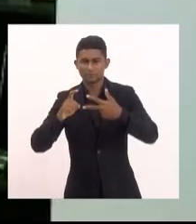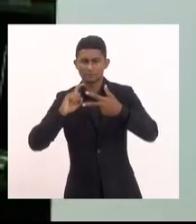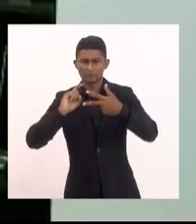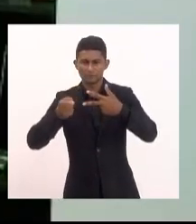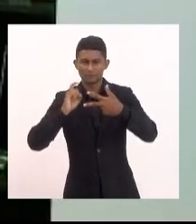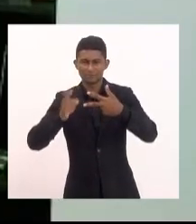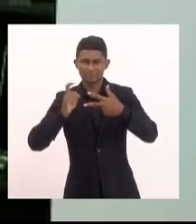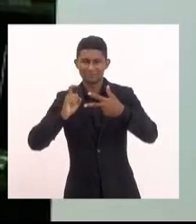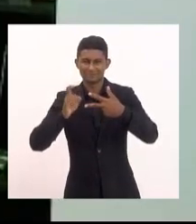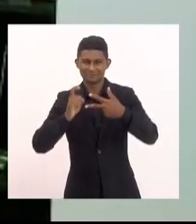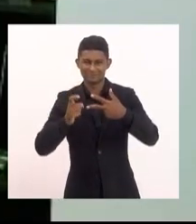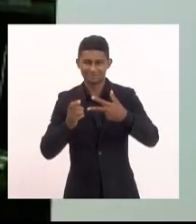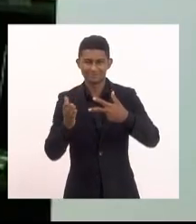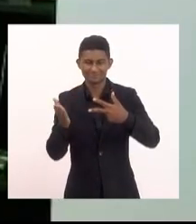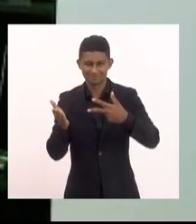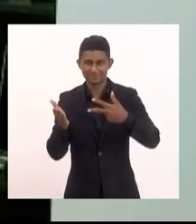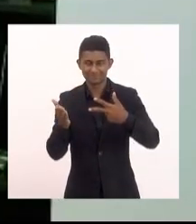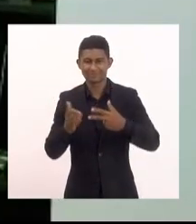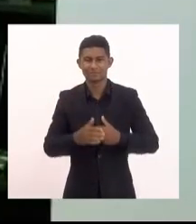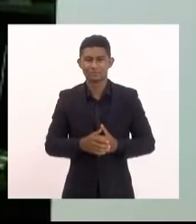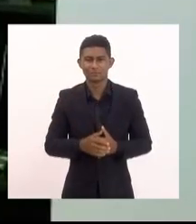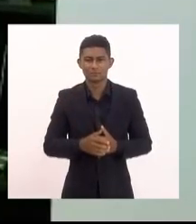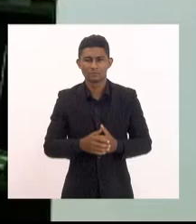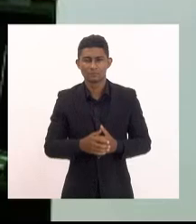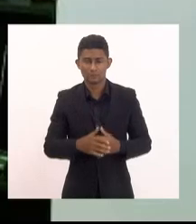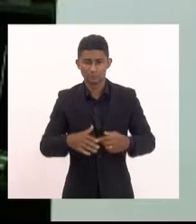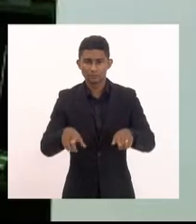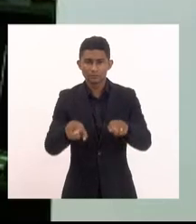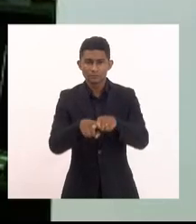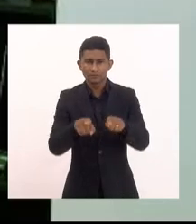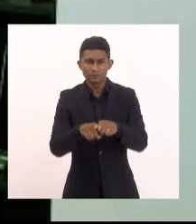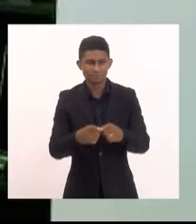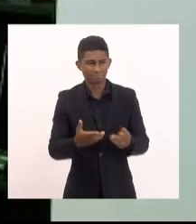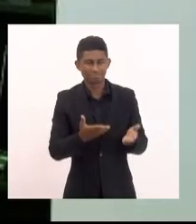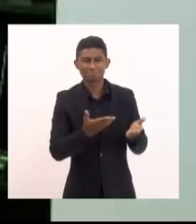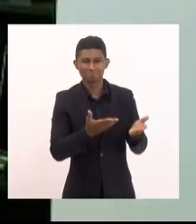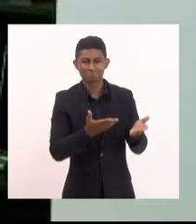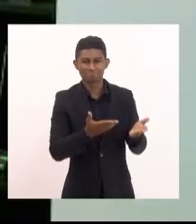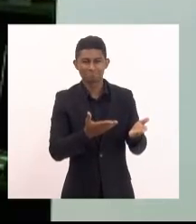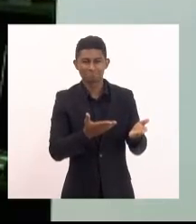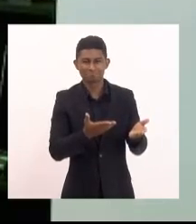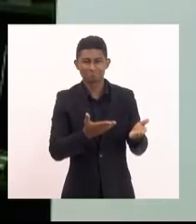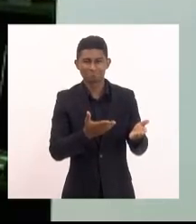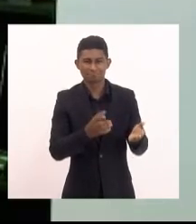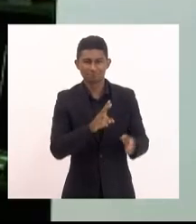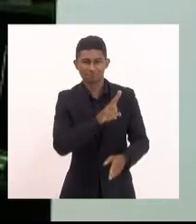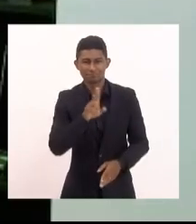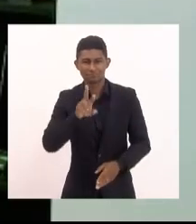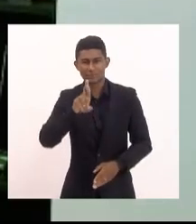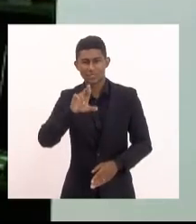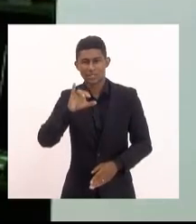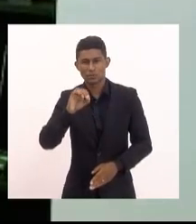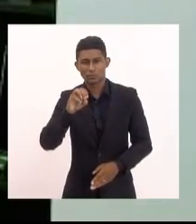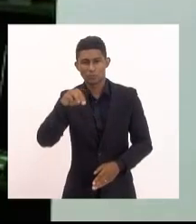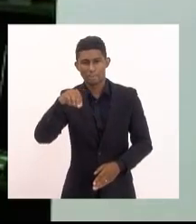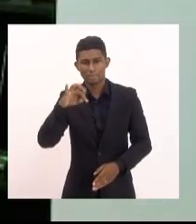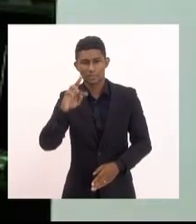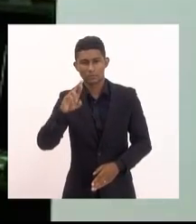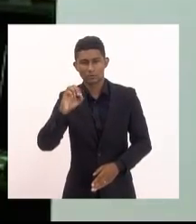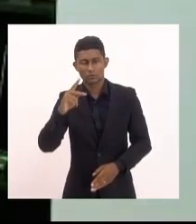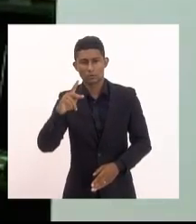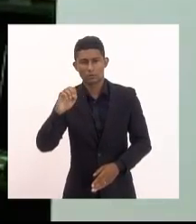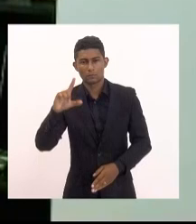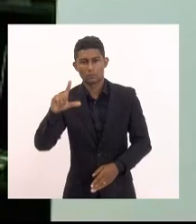Estadual, ao arrepio do ente metropolitano denominado Rio Metrópole e